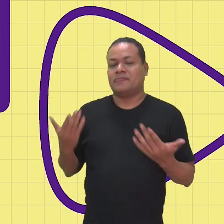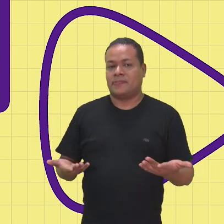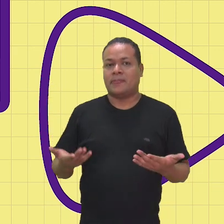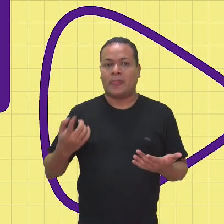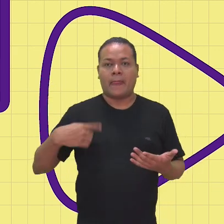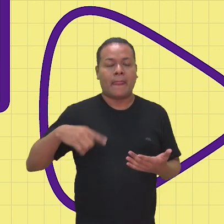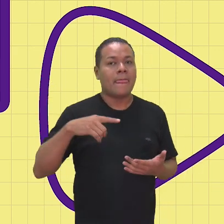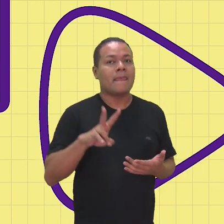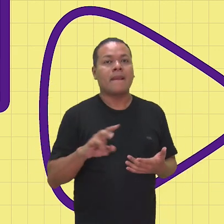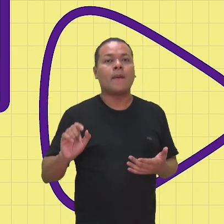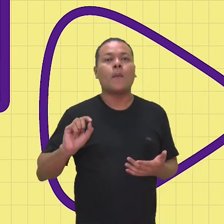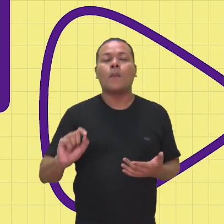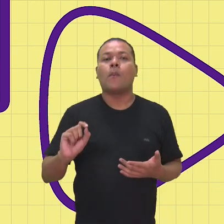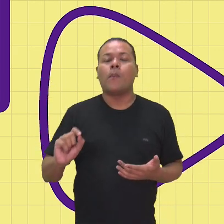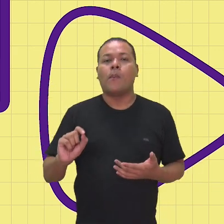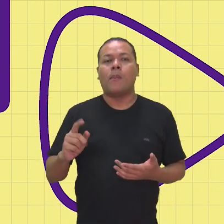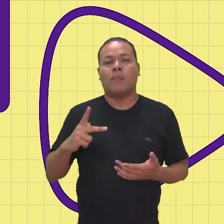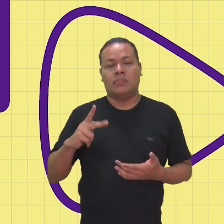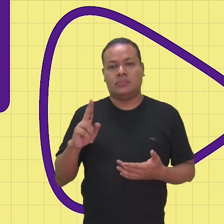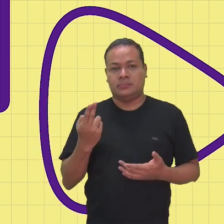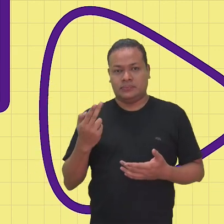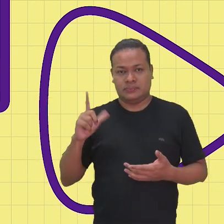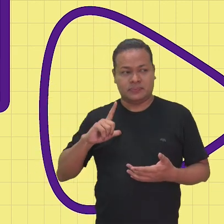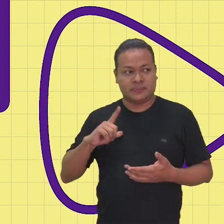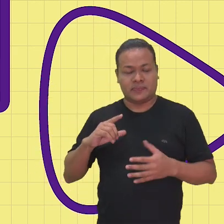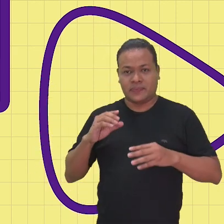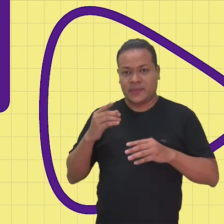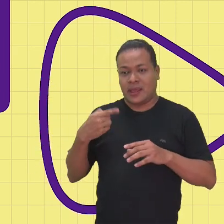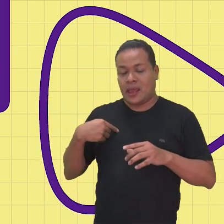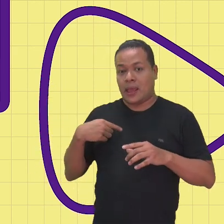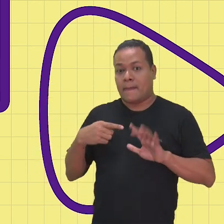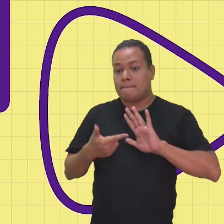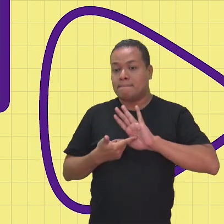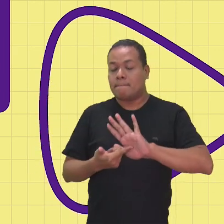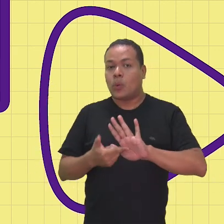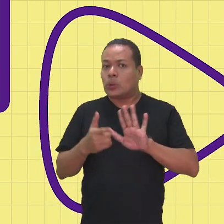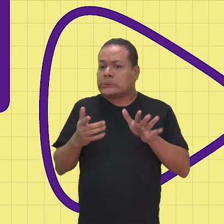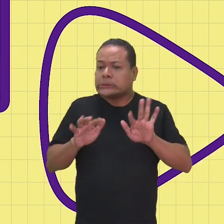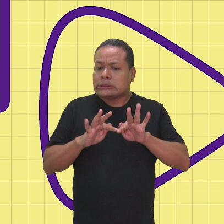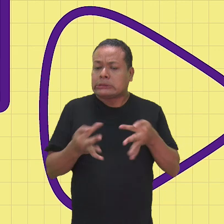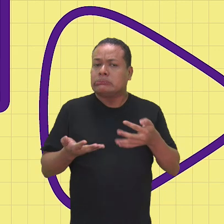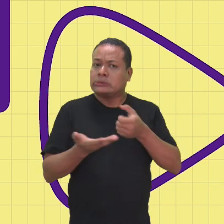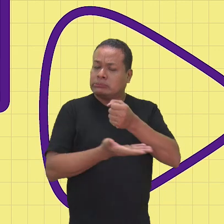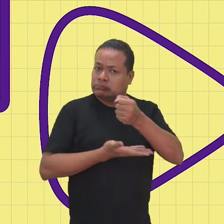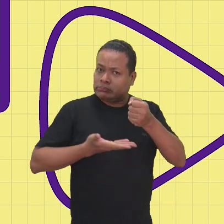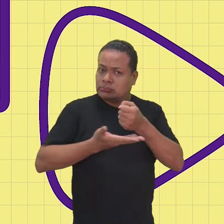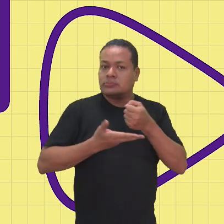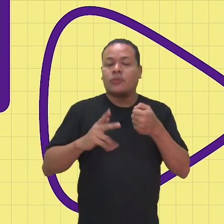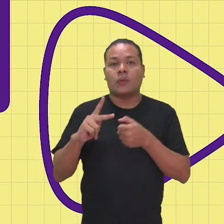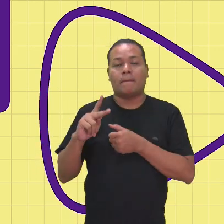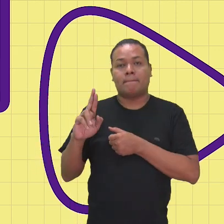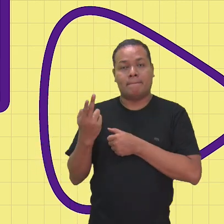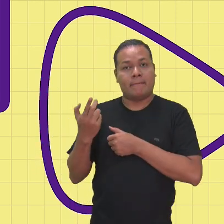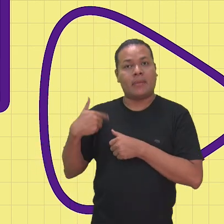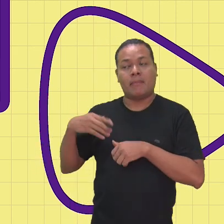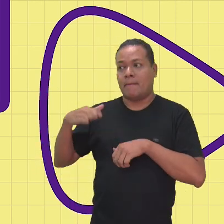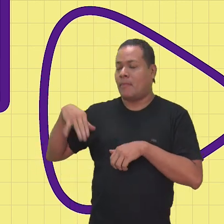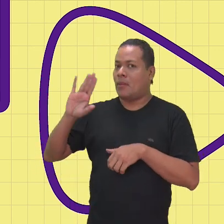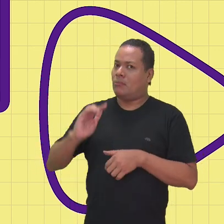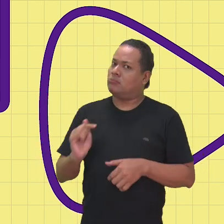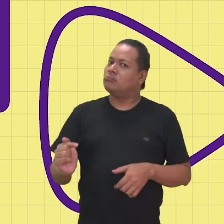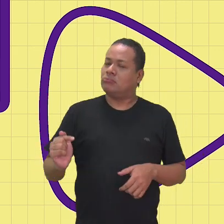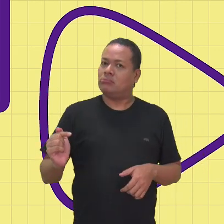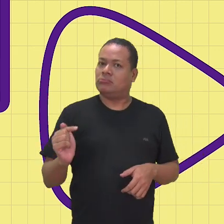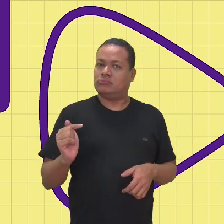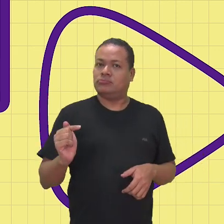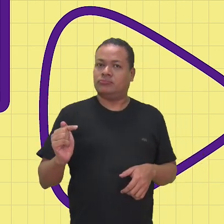ter que o pH, essa substância apresenta um caráter básico, o pH é maior que 7, você sabe que